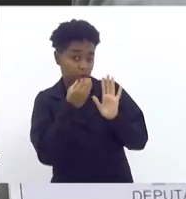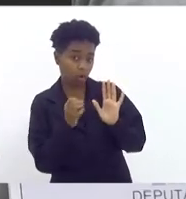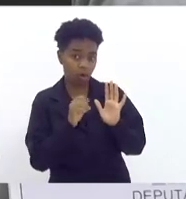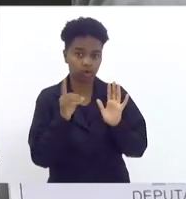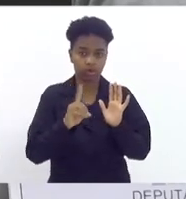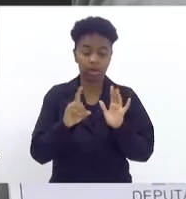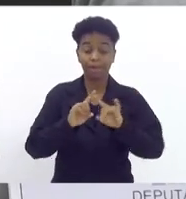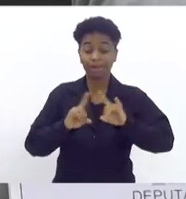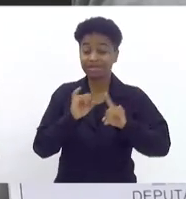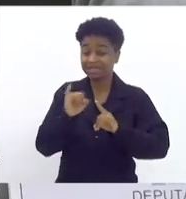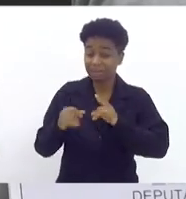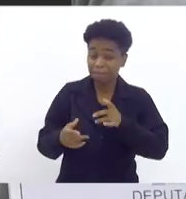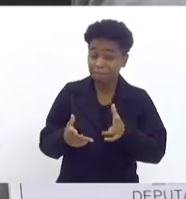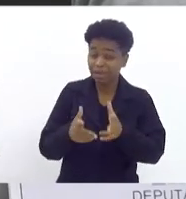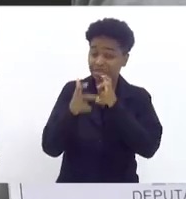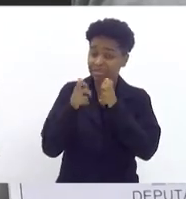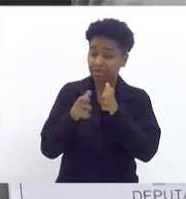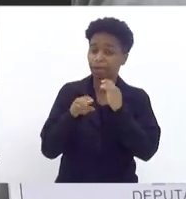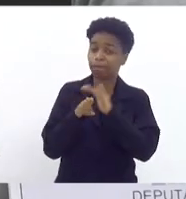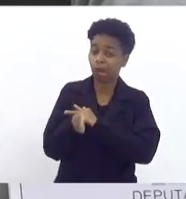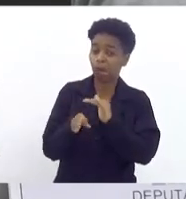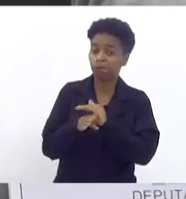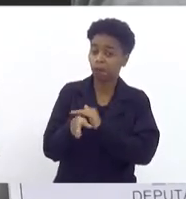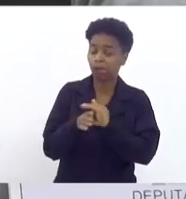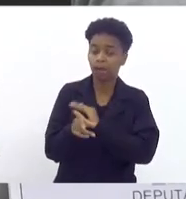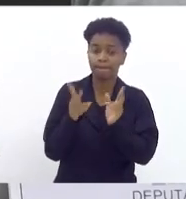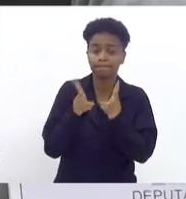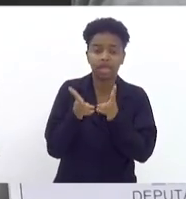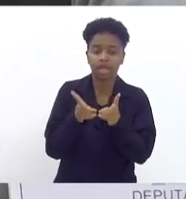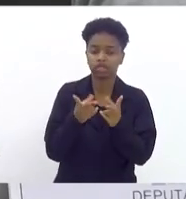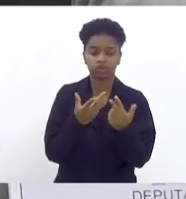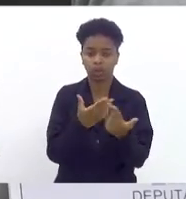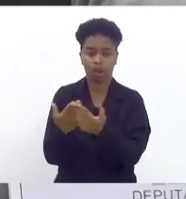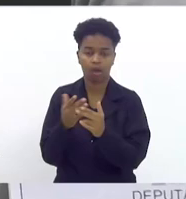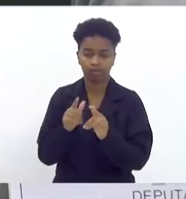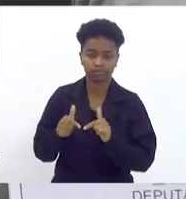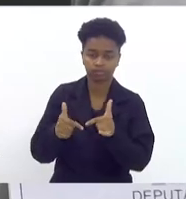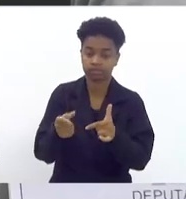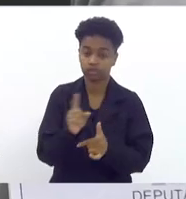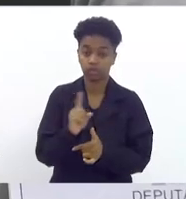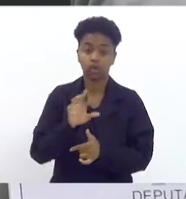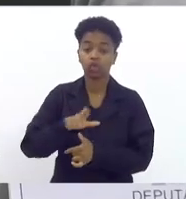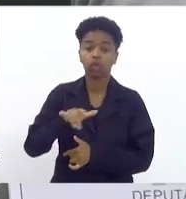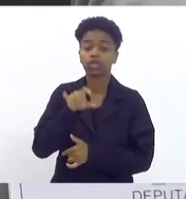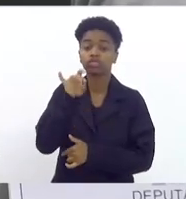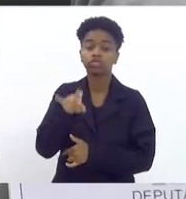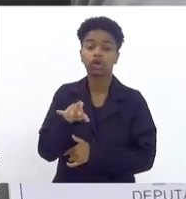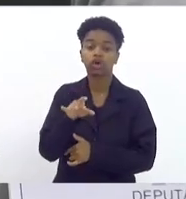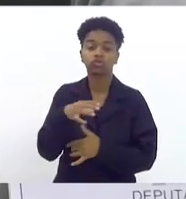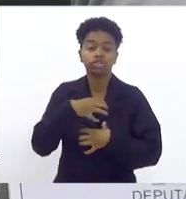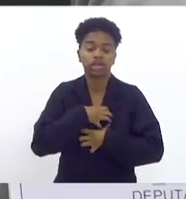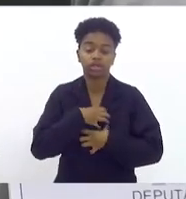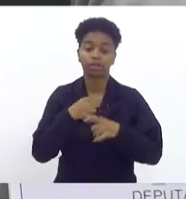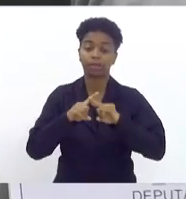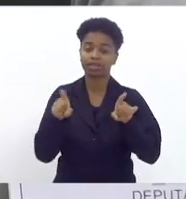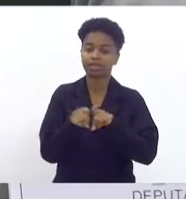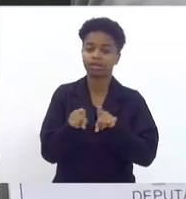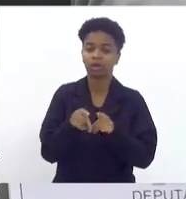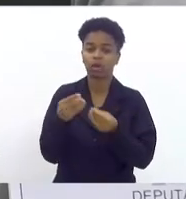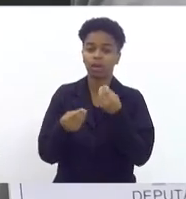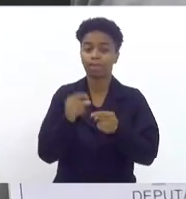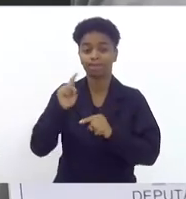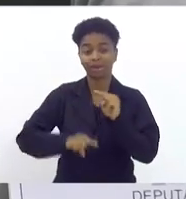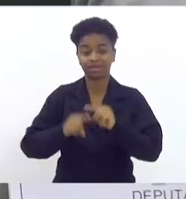de inconstitucionalidade, nós não falamos apenas da forma, nós também falamos de vício material. E quando nós